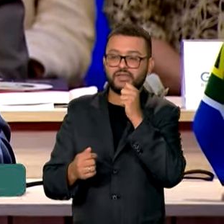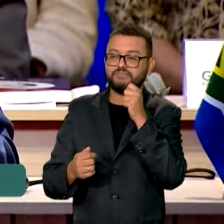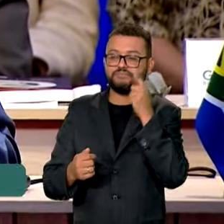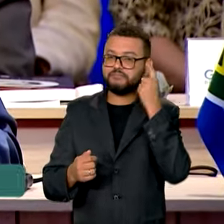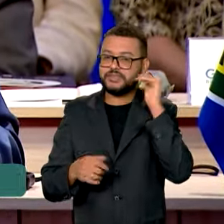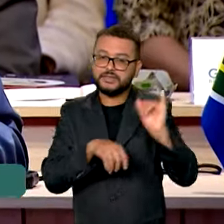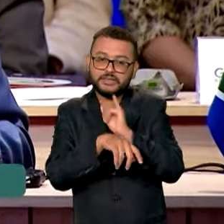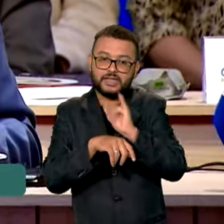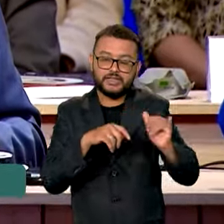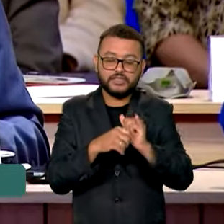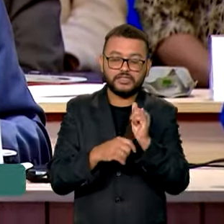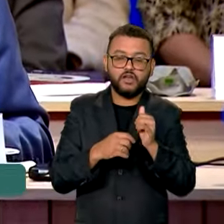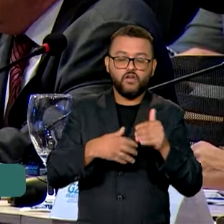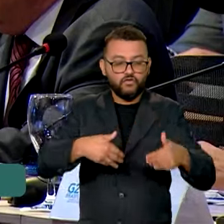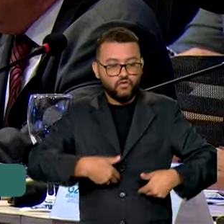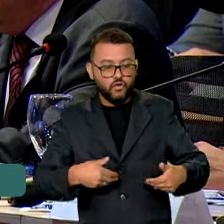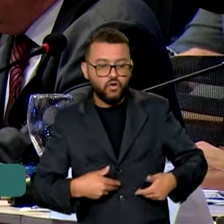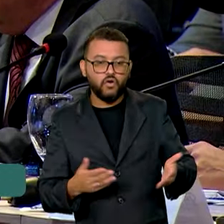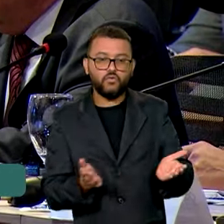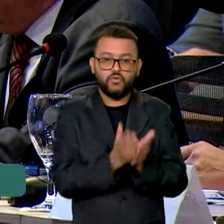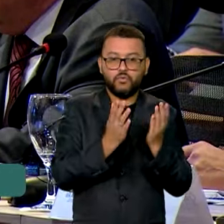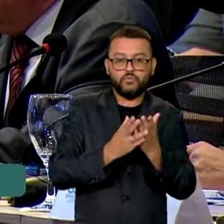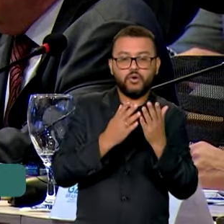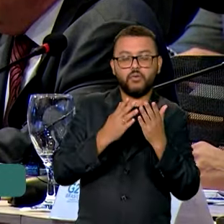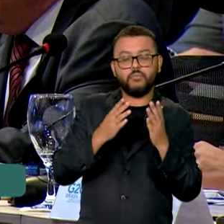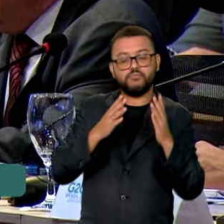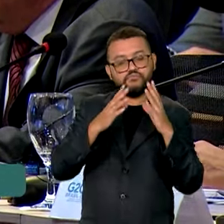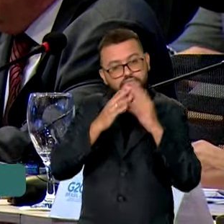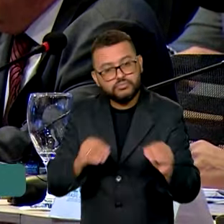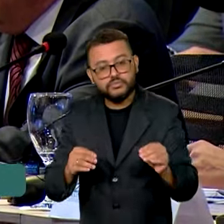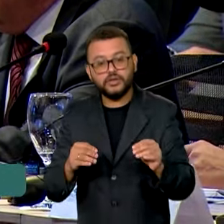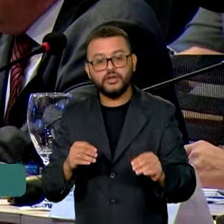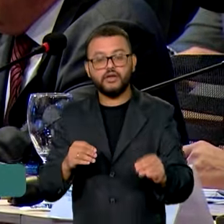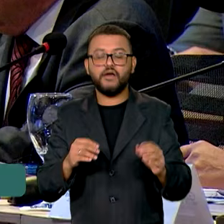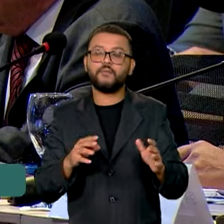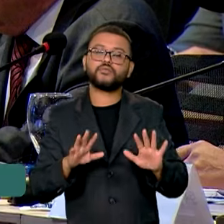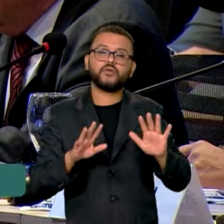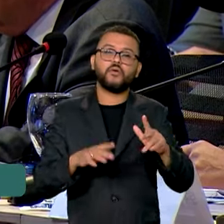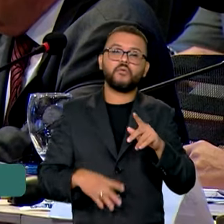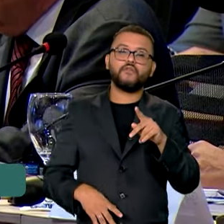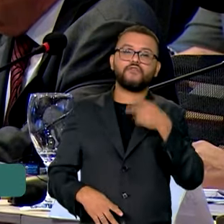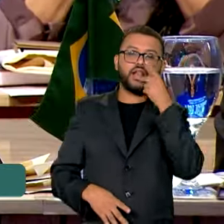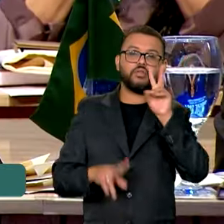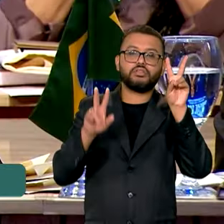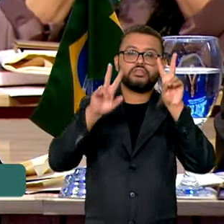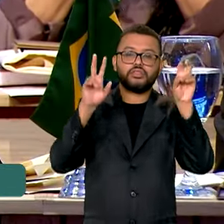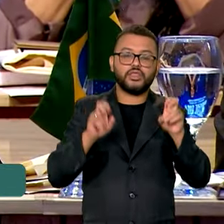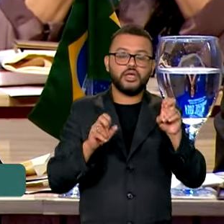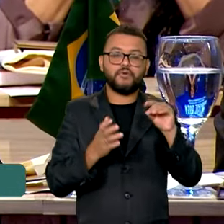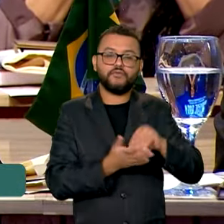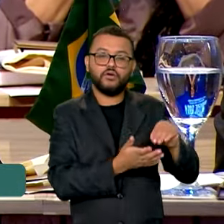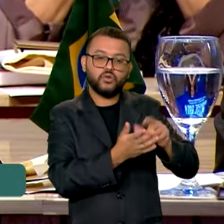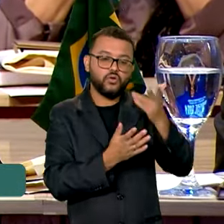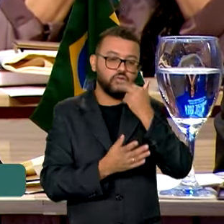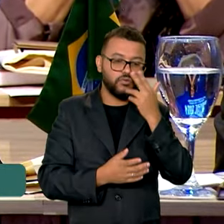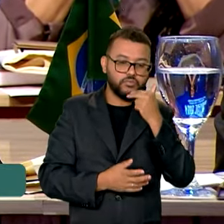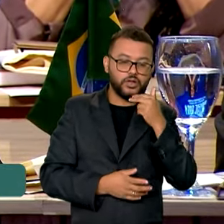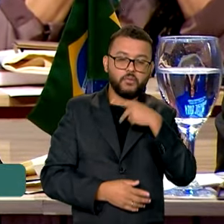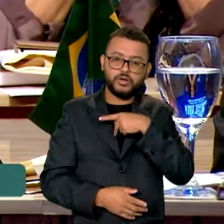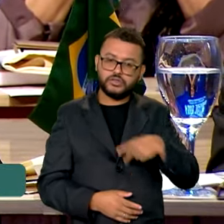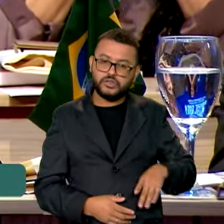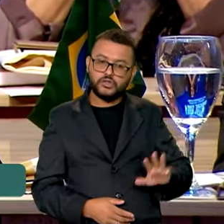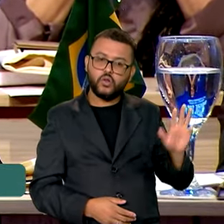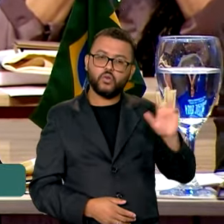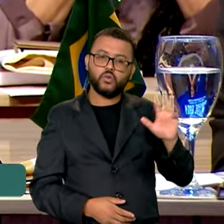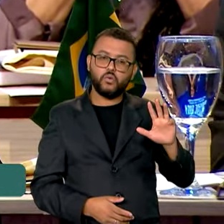à fome e à pobreza. Ao falar sobre a insegurança alimentar no mundo, o presidente Lula voltou